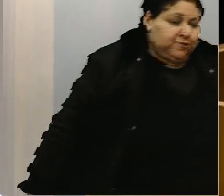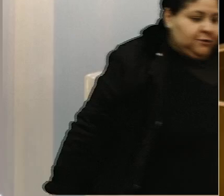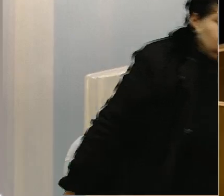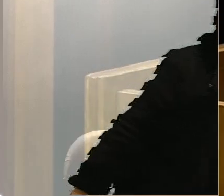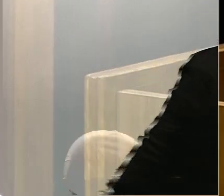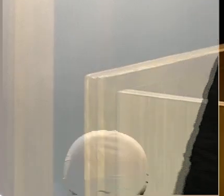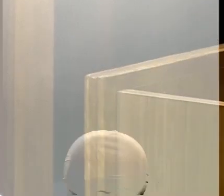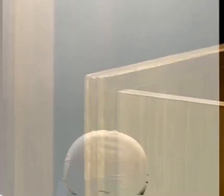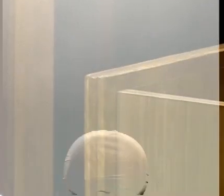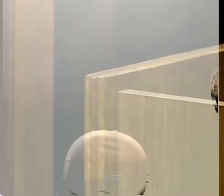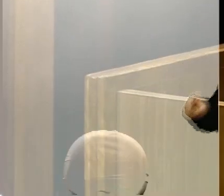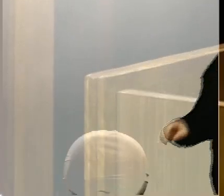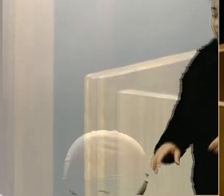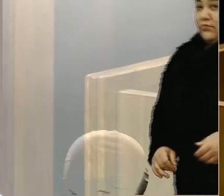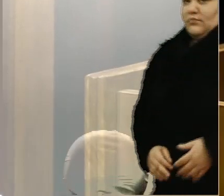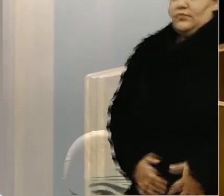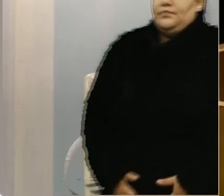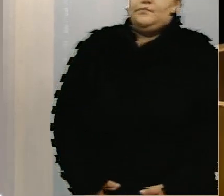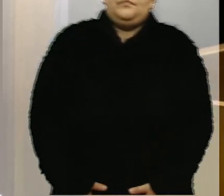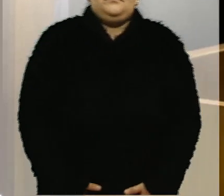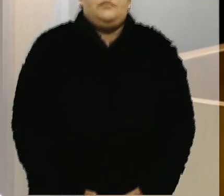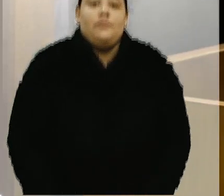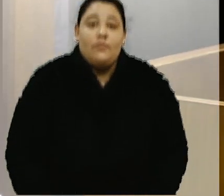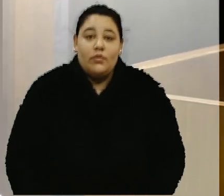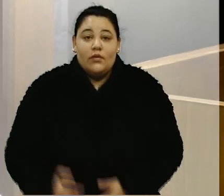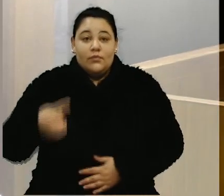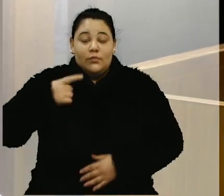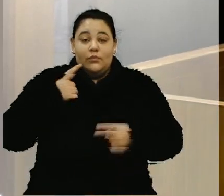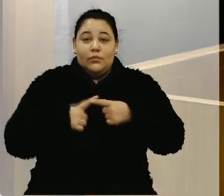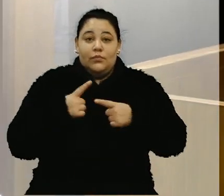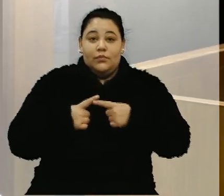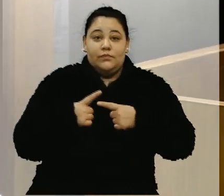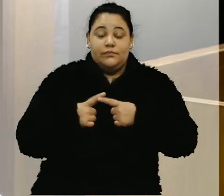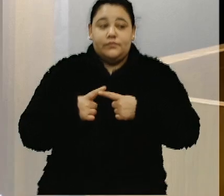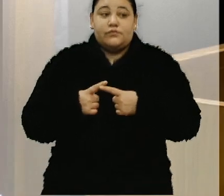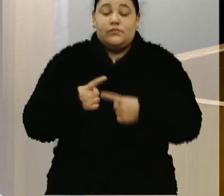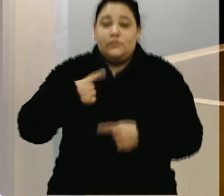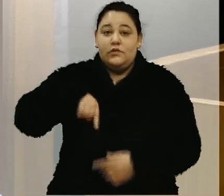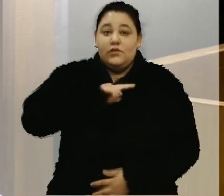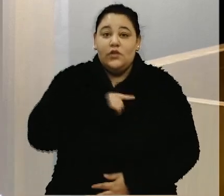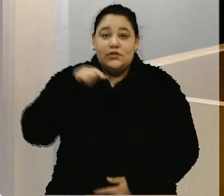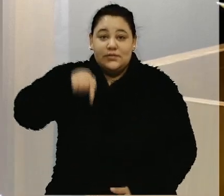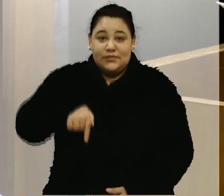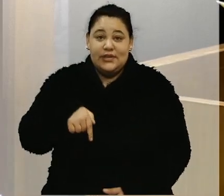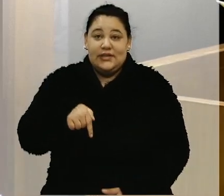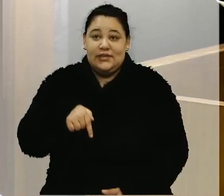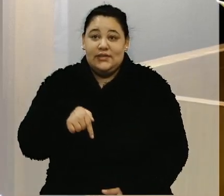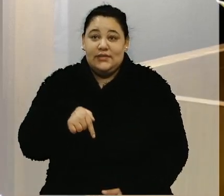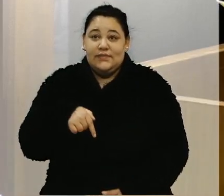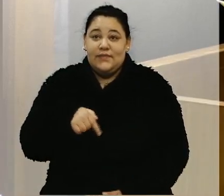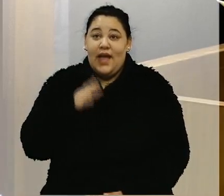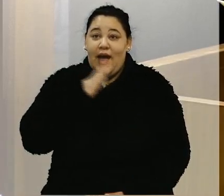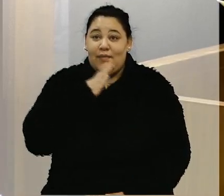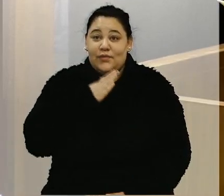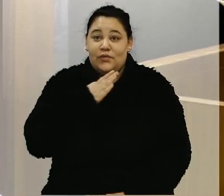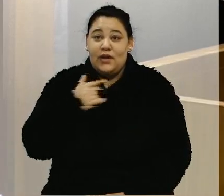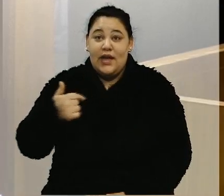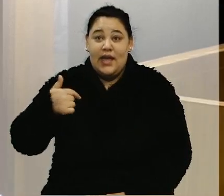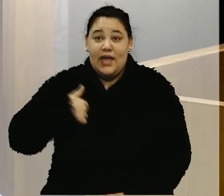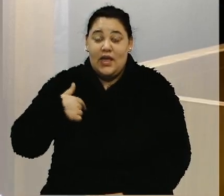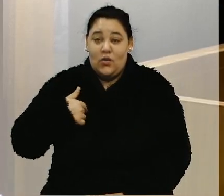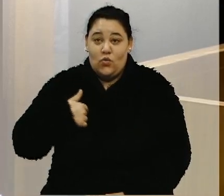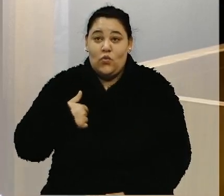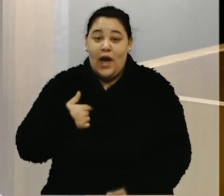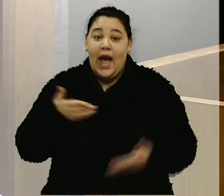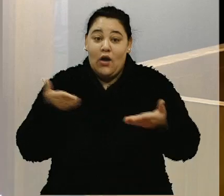aqui provisoriamente. Nós não somos, nós estamos. Eu estou vereadora. Deixarei de estar, mas